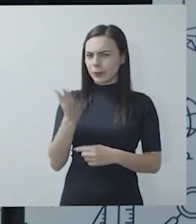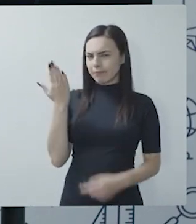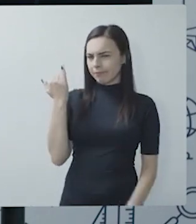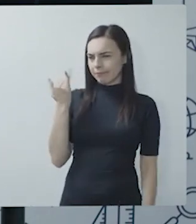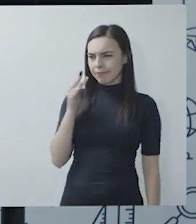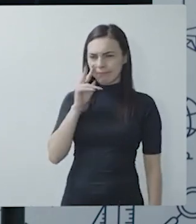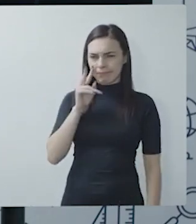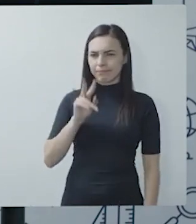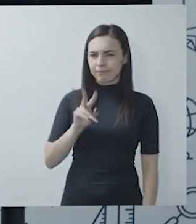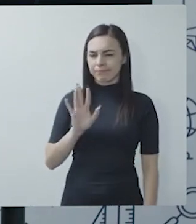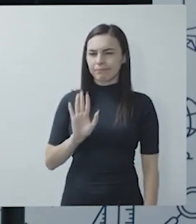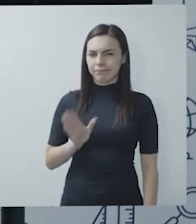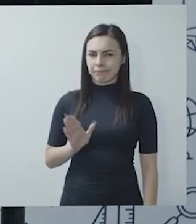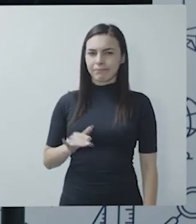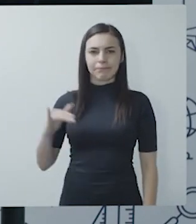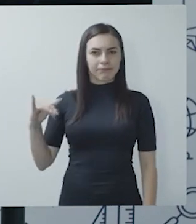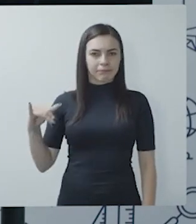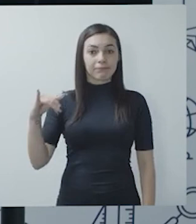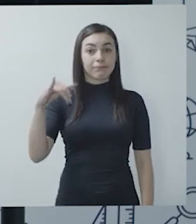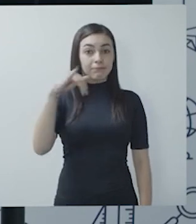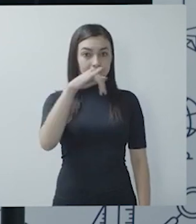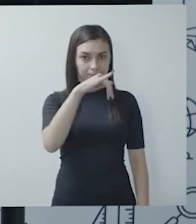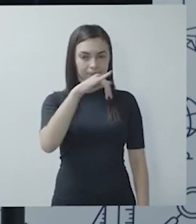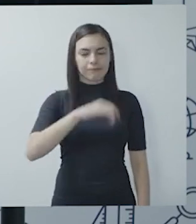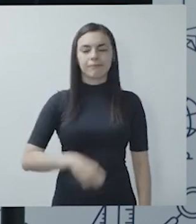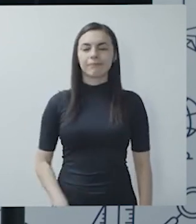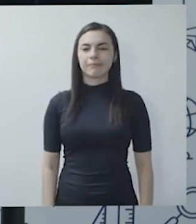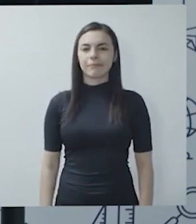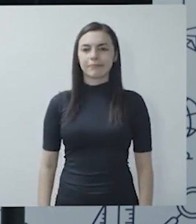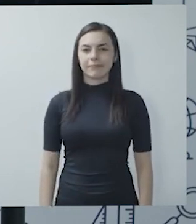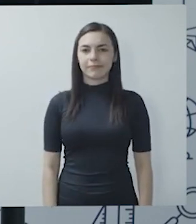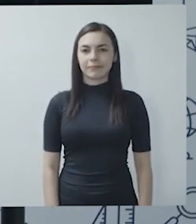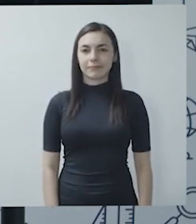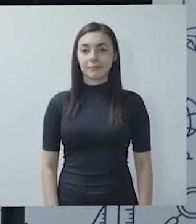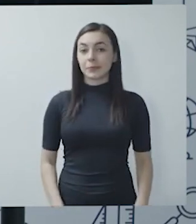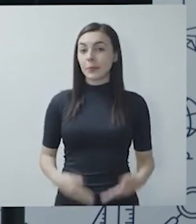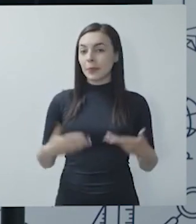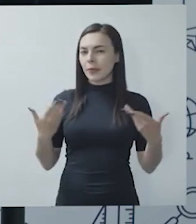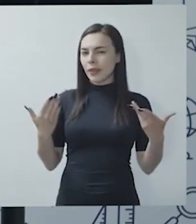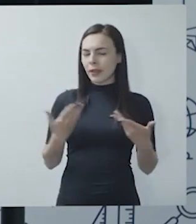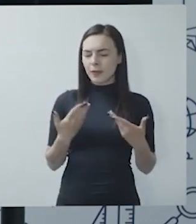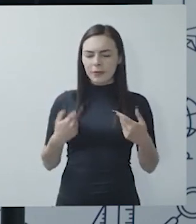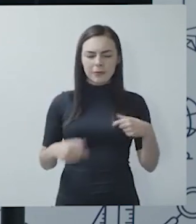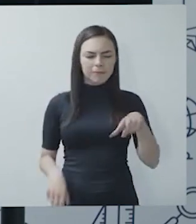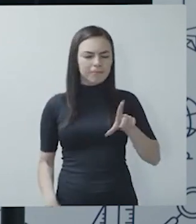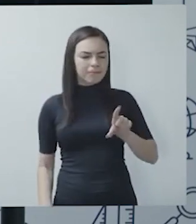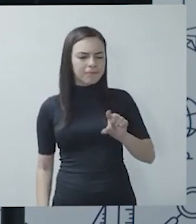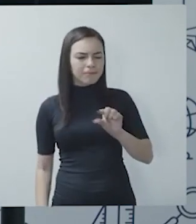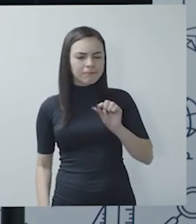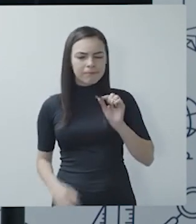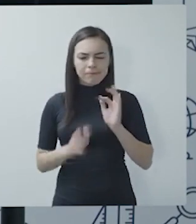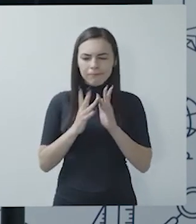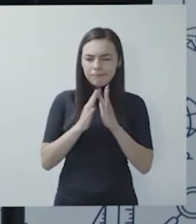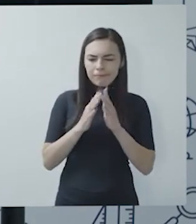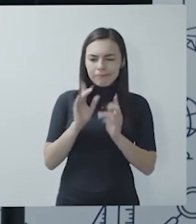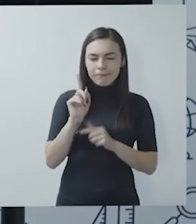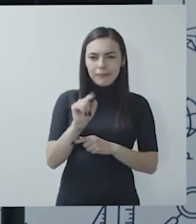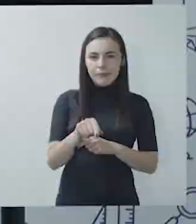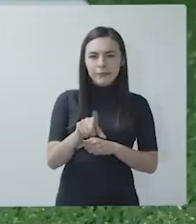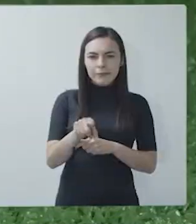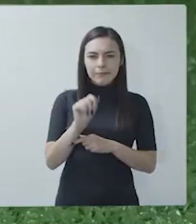havia escolhido, que é o avião. E eu vou escolher esta carta